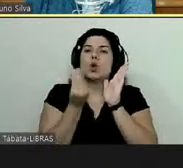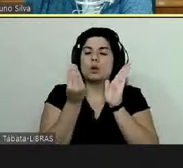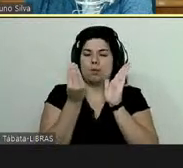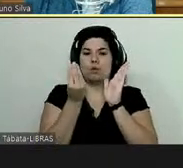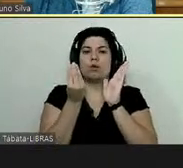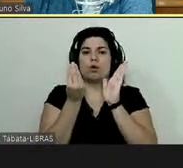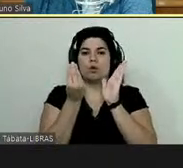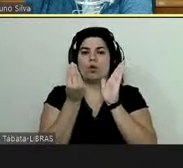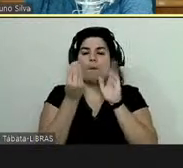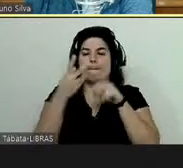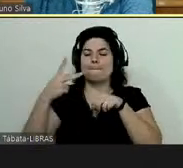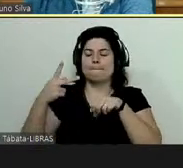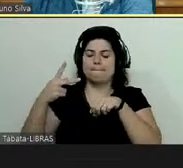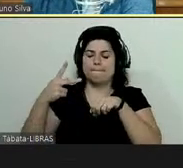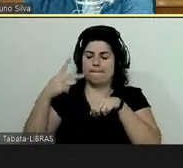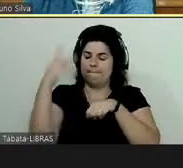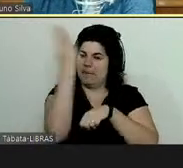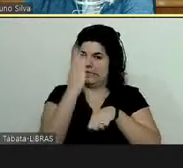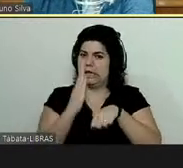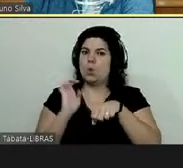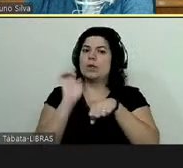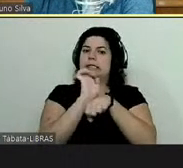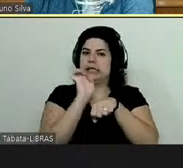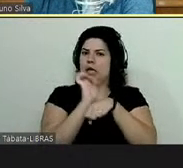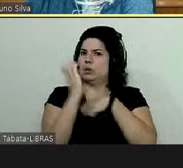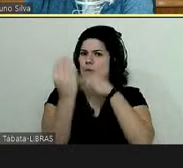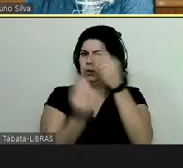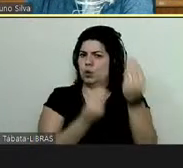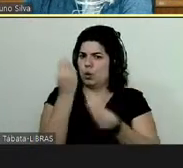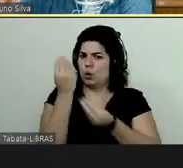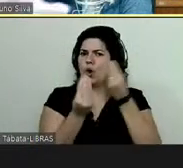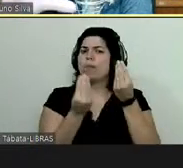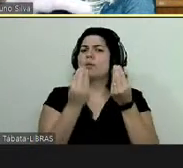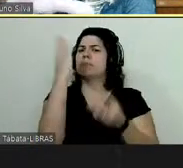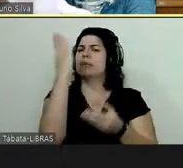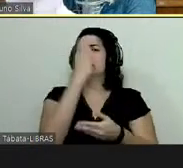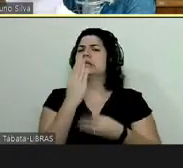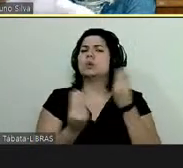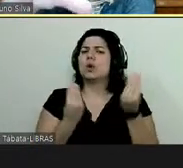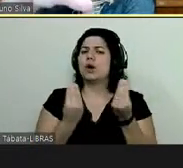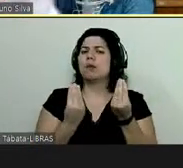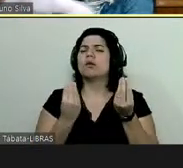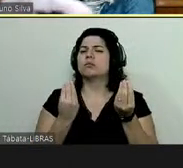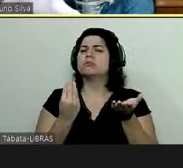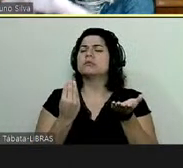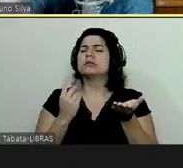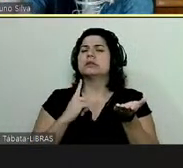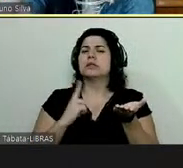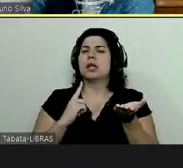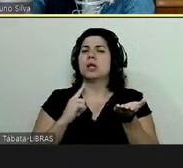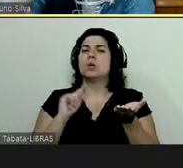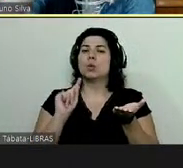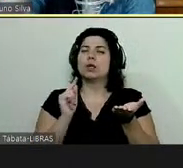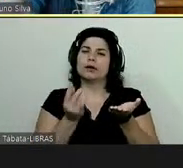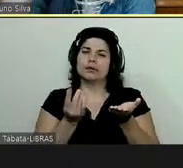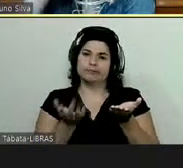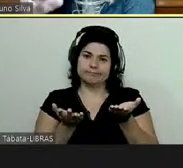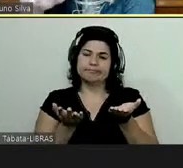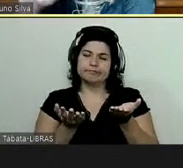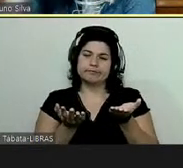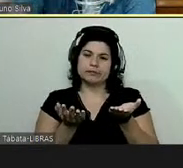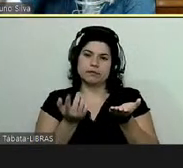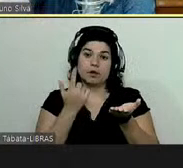brasileiro e que desenha esse professor do Estado brasileiro são exatamente Óbvio